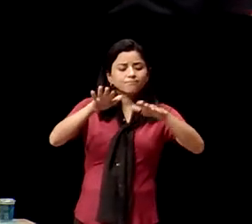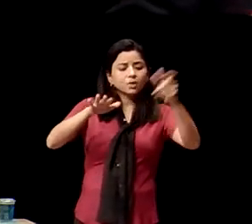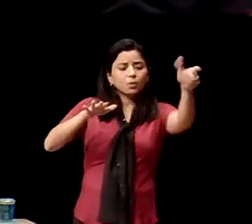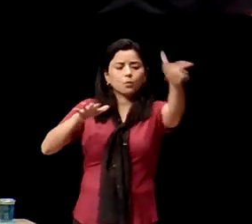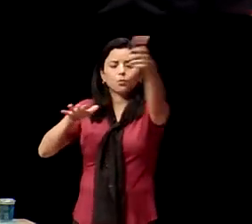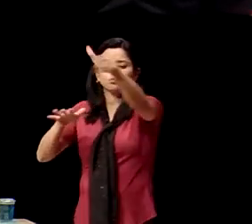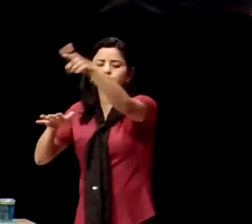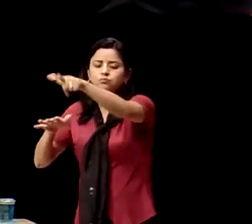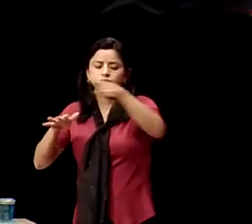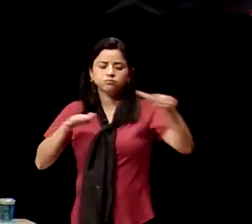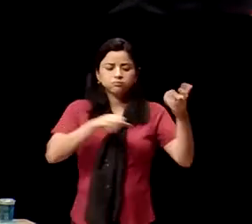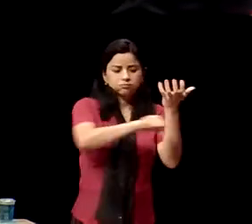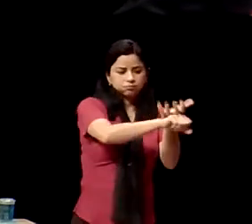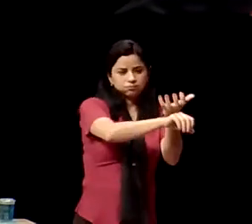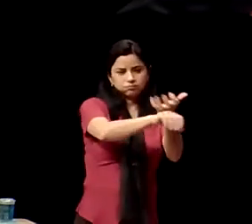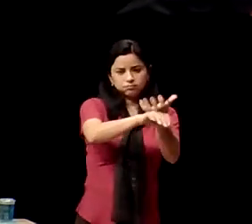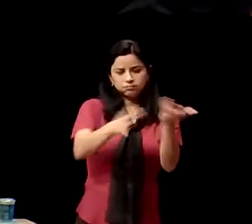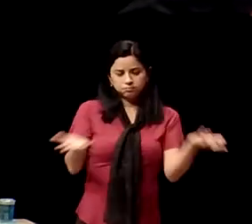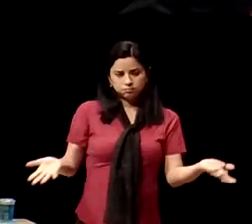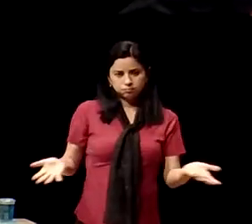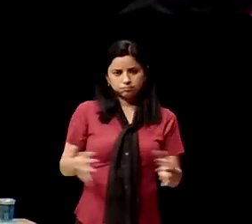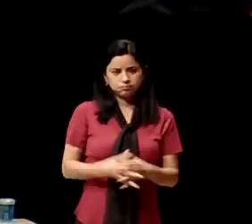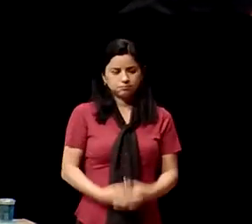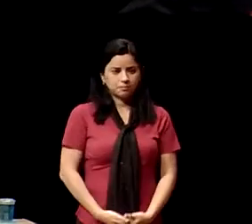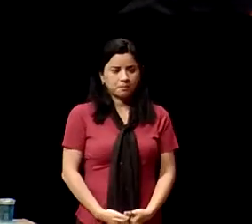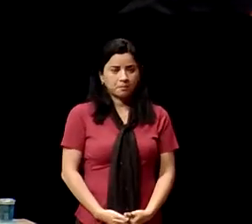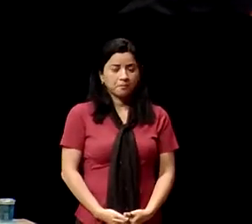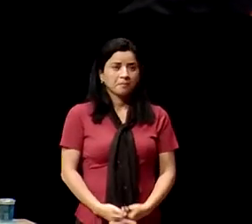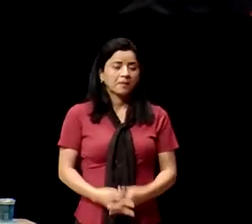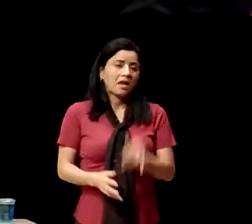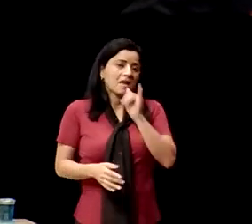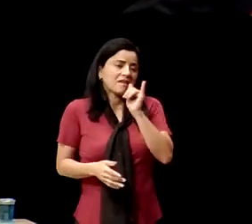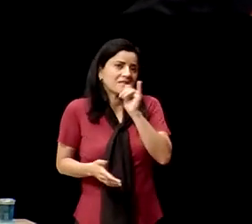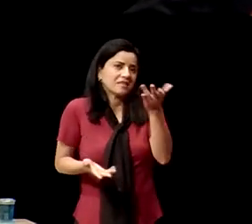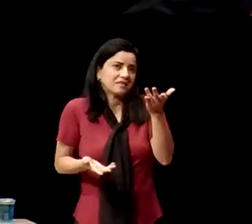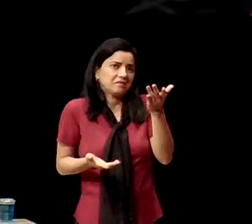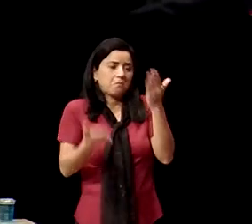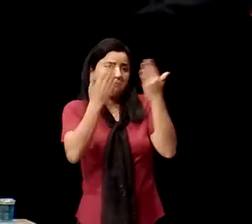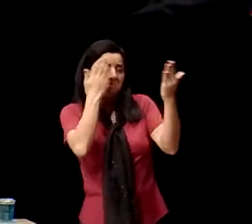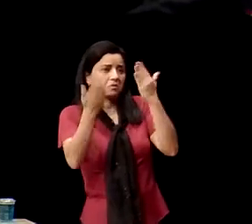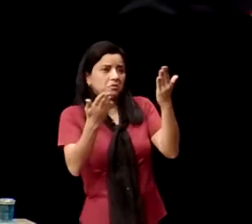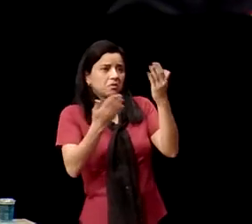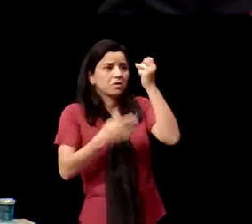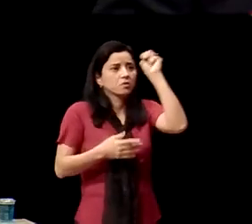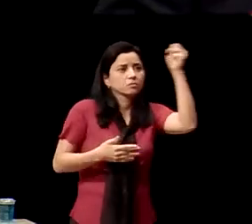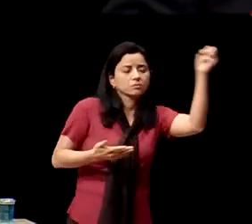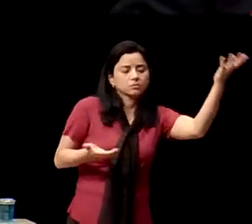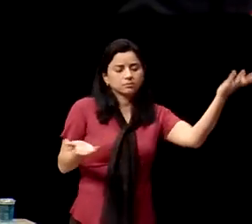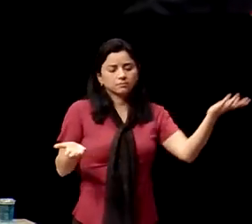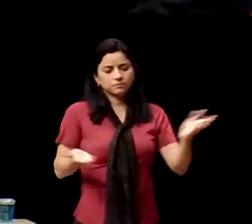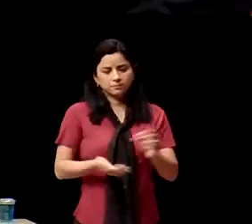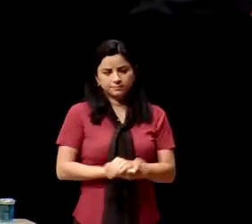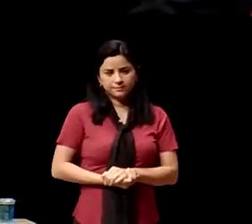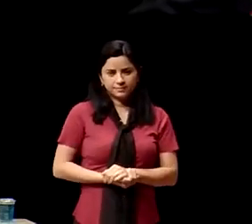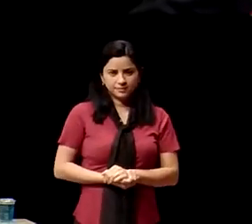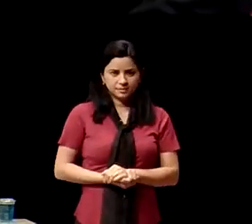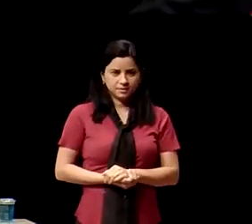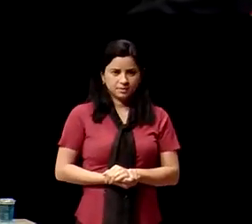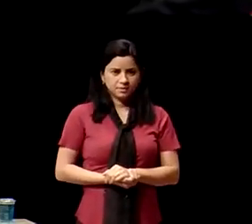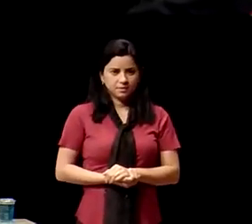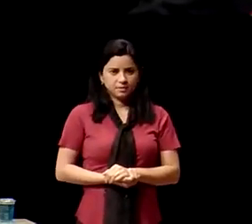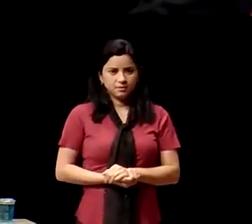as psychology, sociology. Como psicologia, sociologia. And even the science